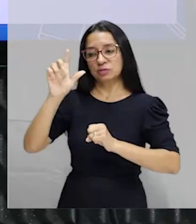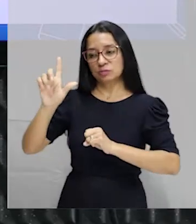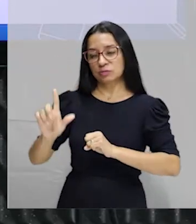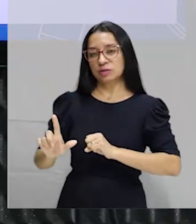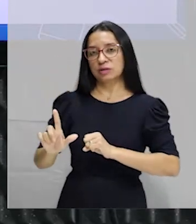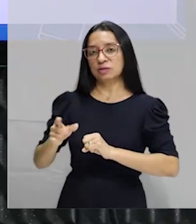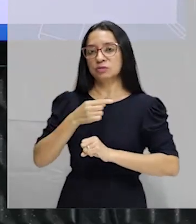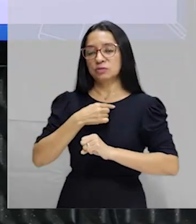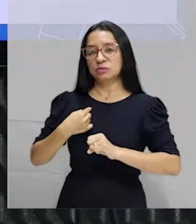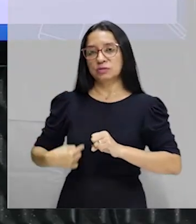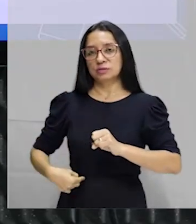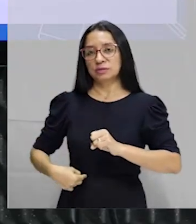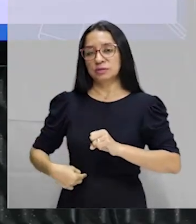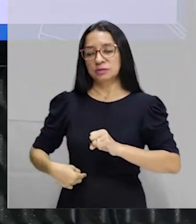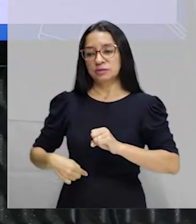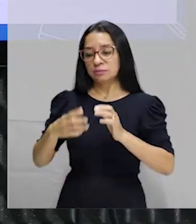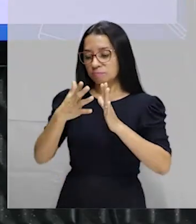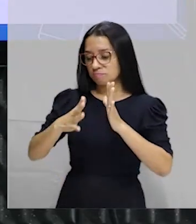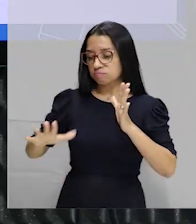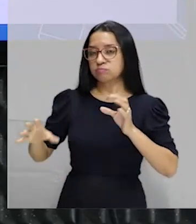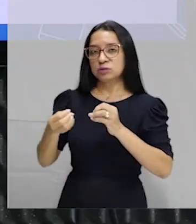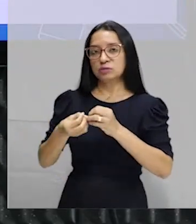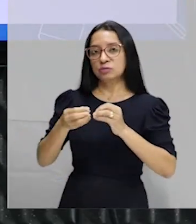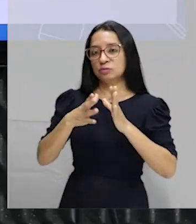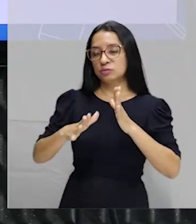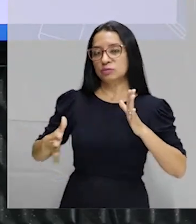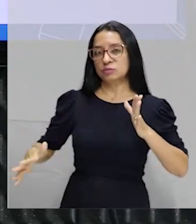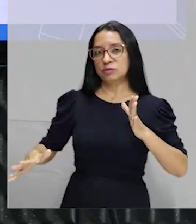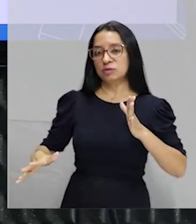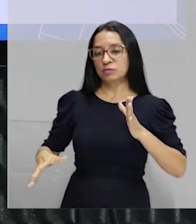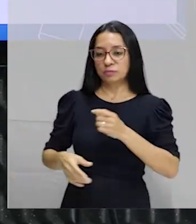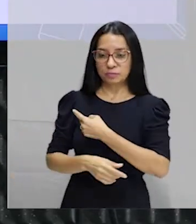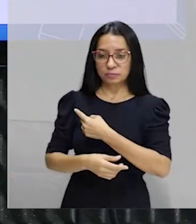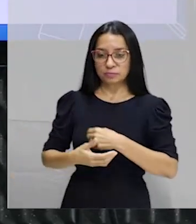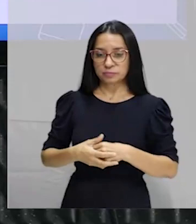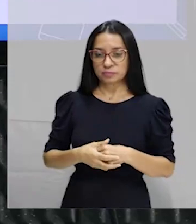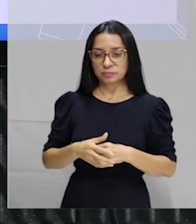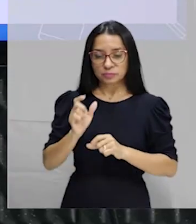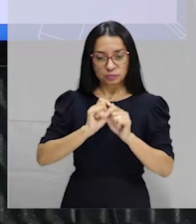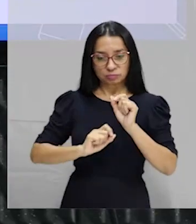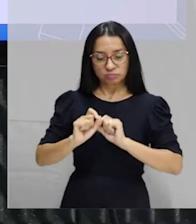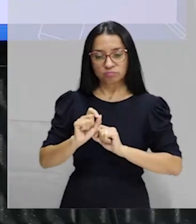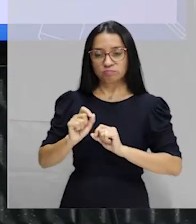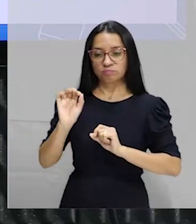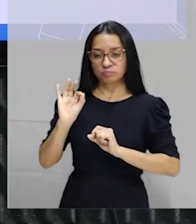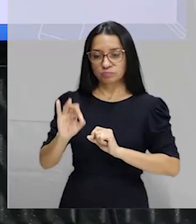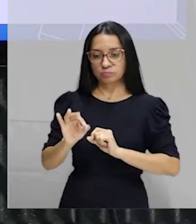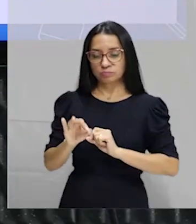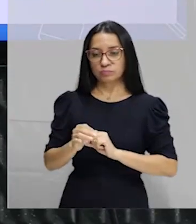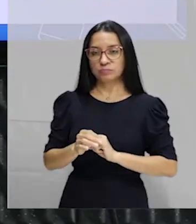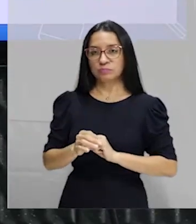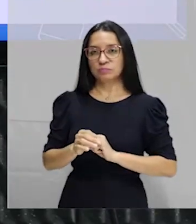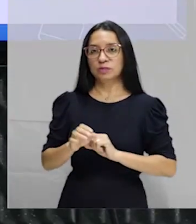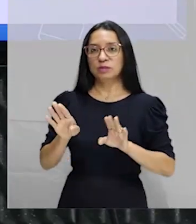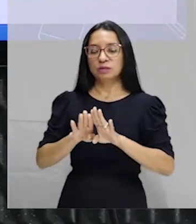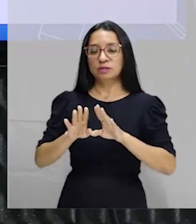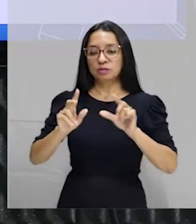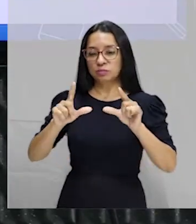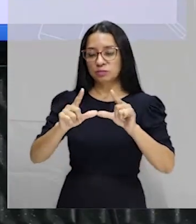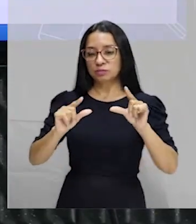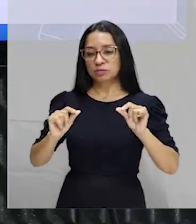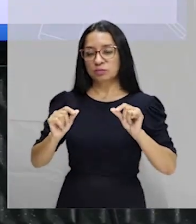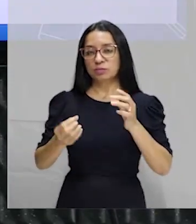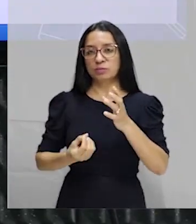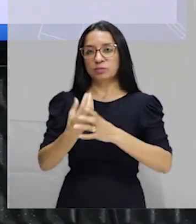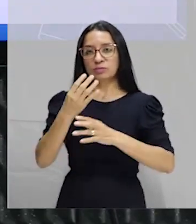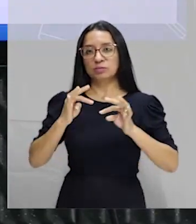litoral, grande parte dessa produção é destinada também para os Estados Unidos. Então isso aqui está correto. O Japão também, a produção